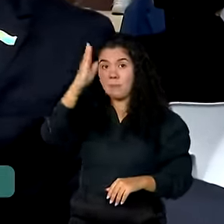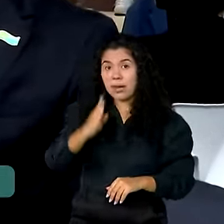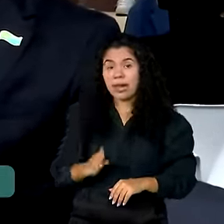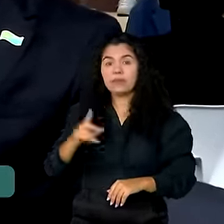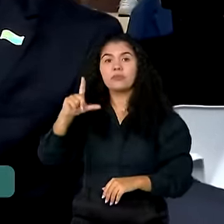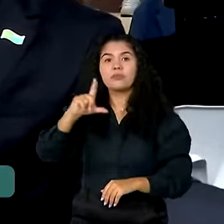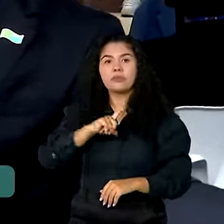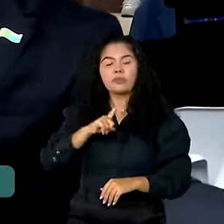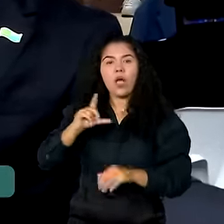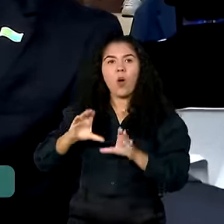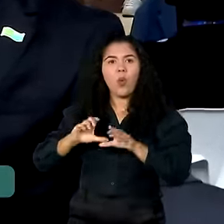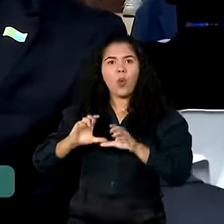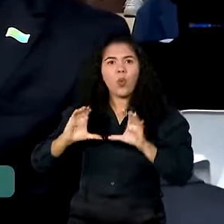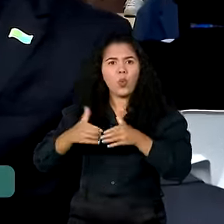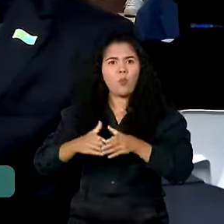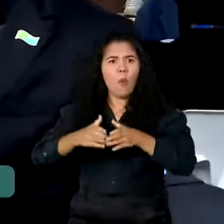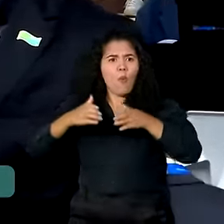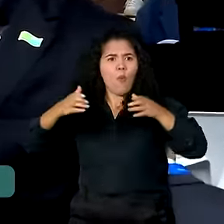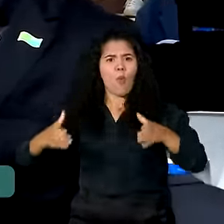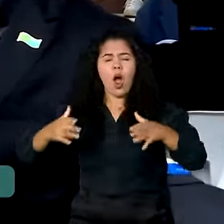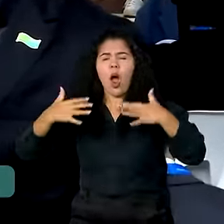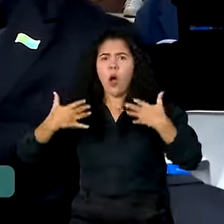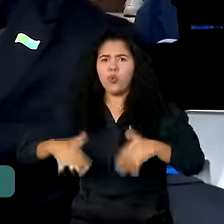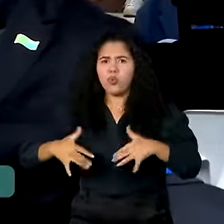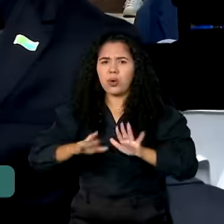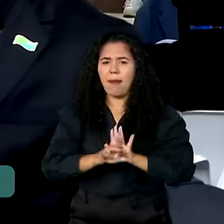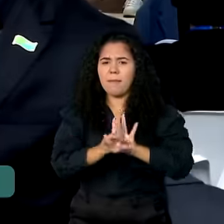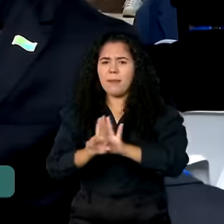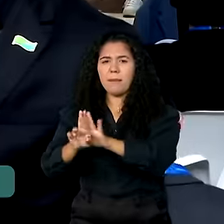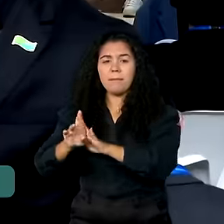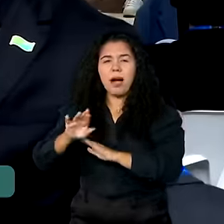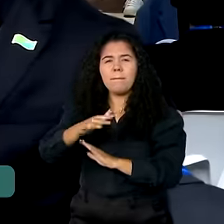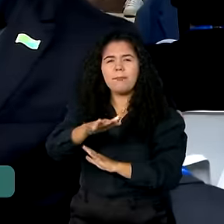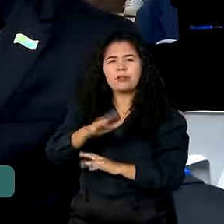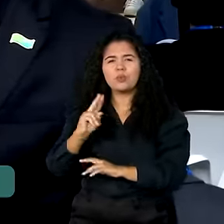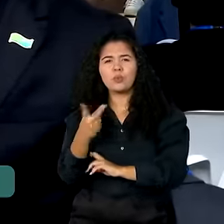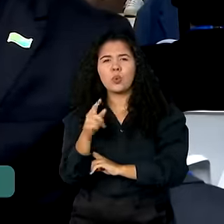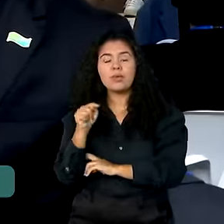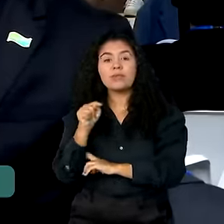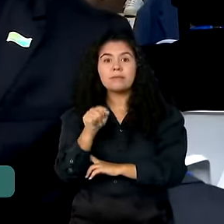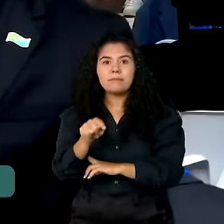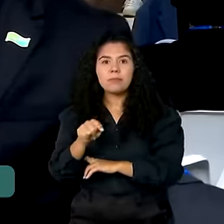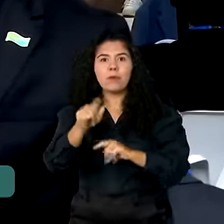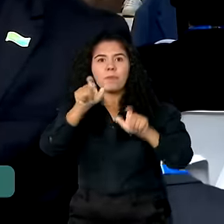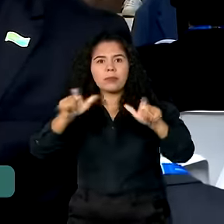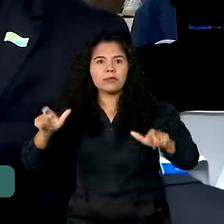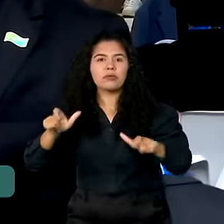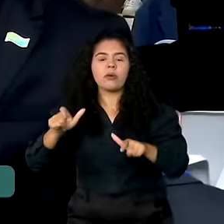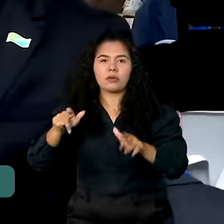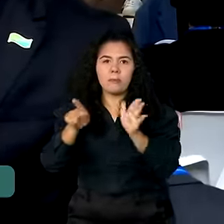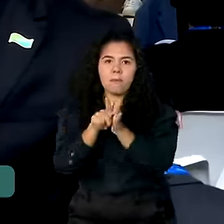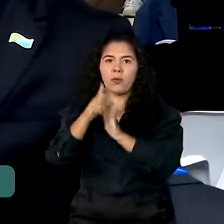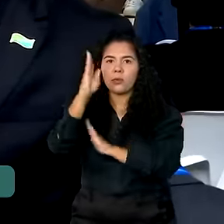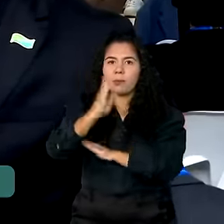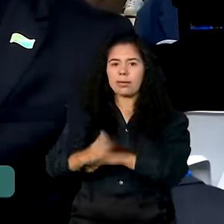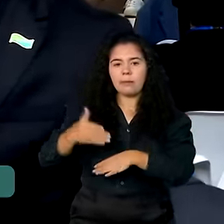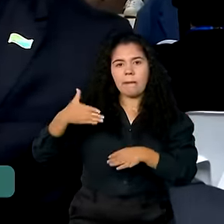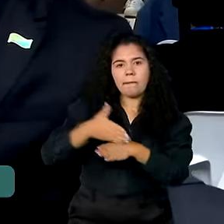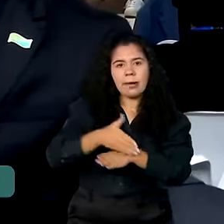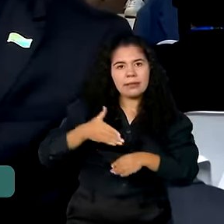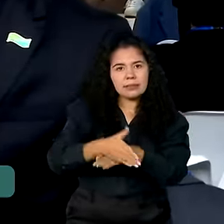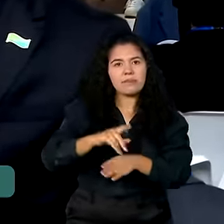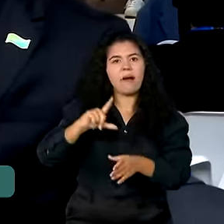maior número de representantes aqui, com quase 2.000 participantes inscritos, e o governo isso.